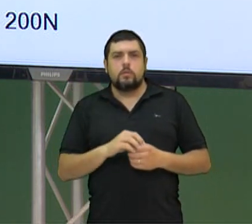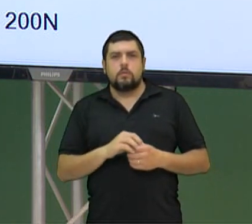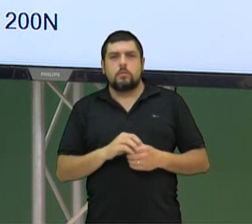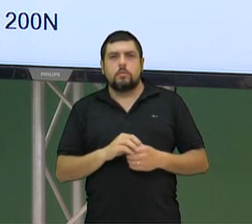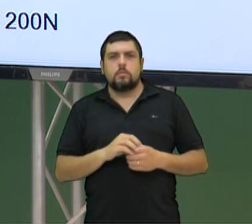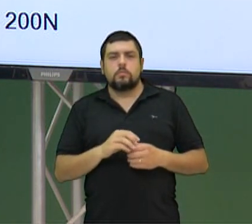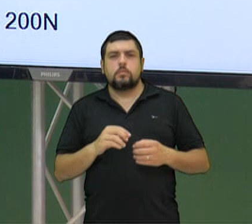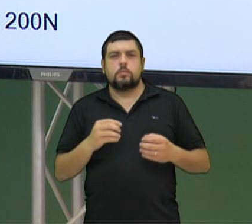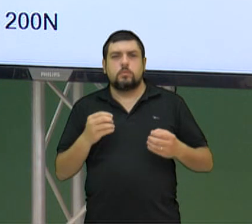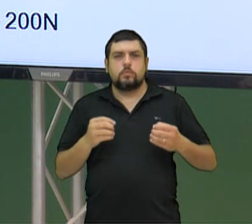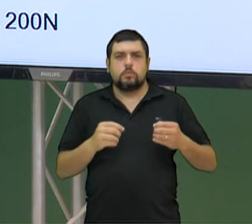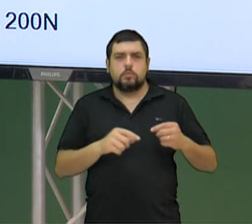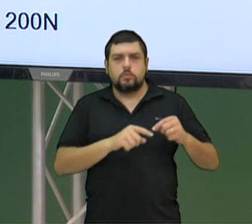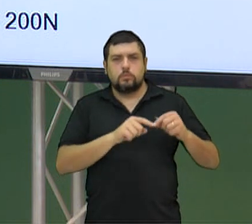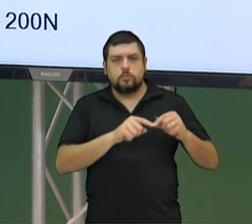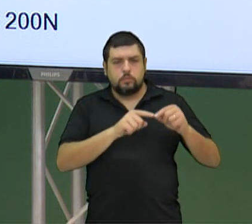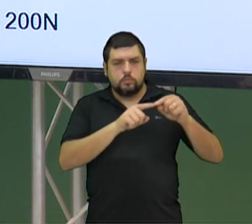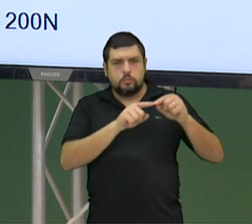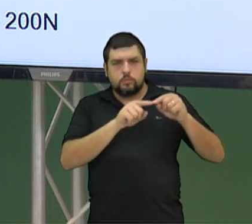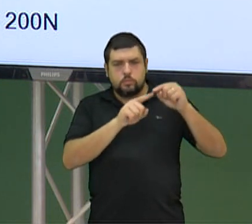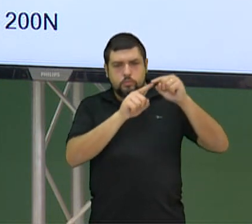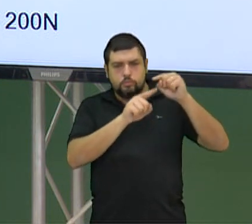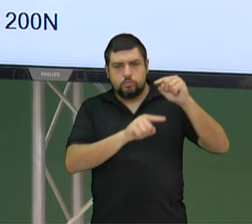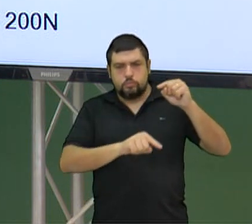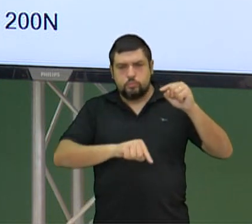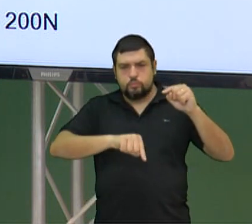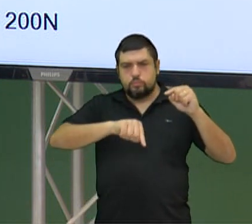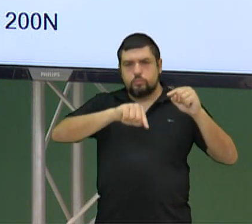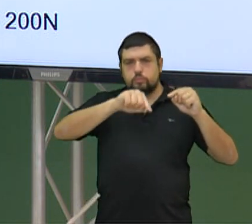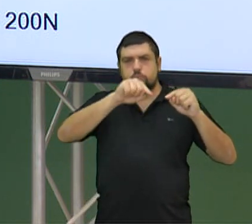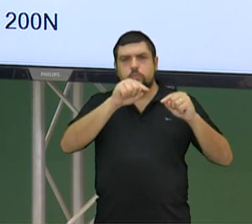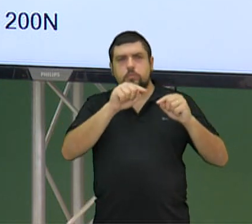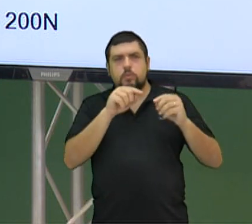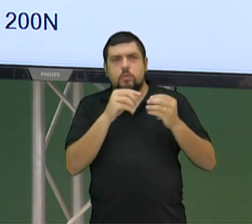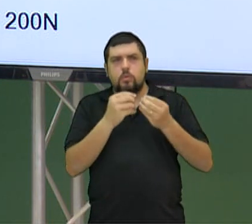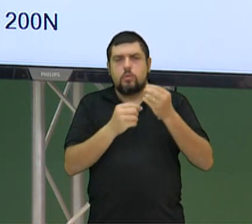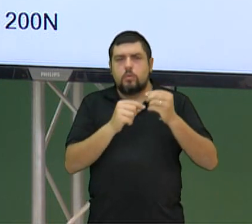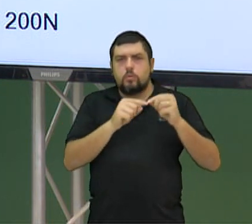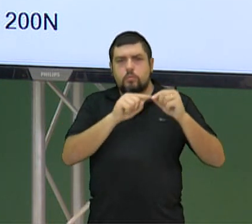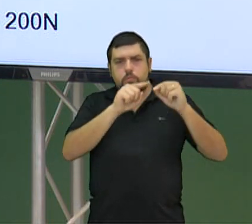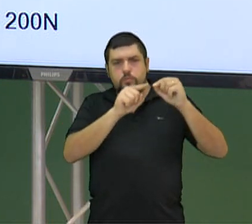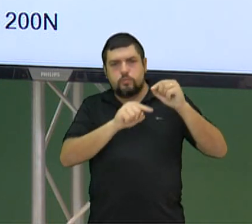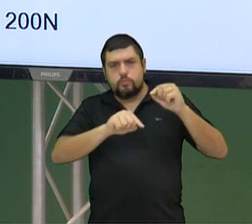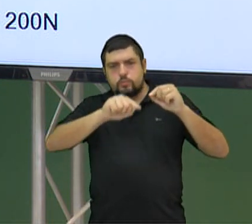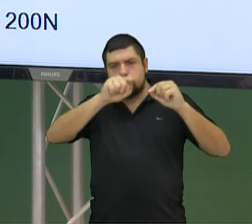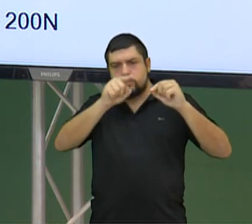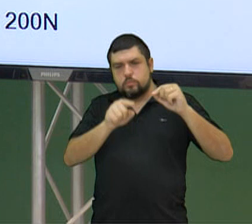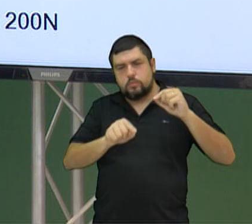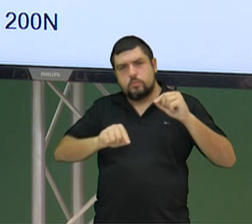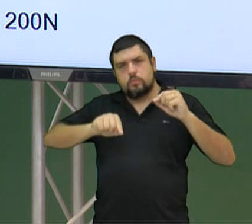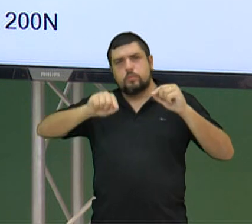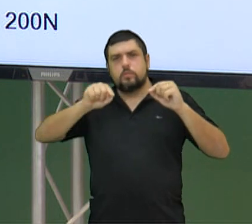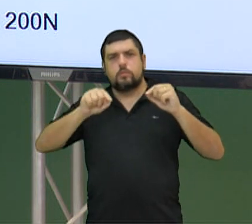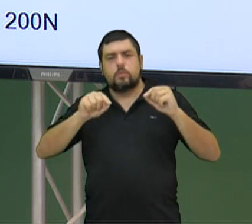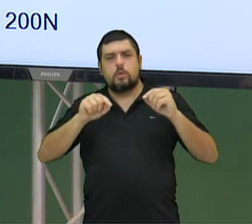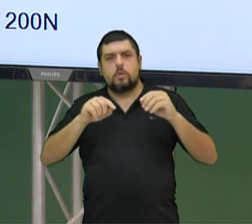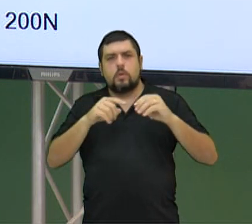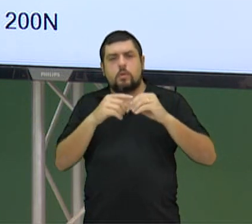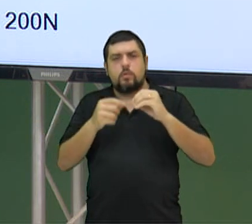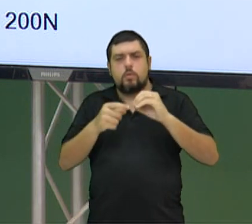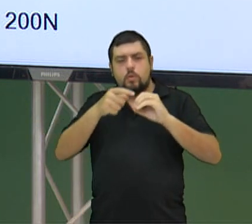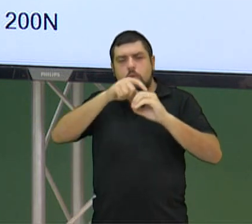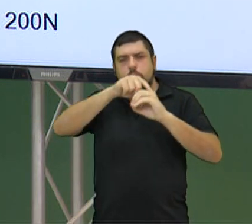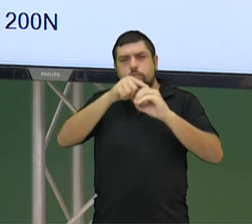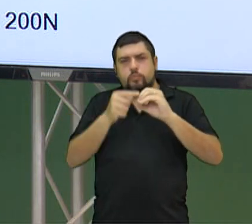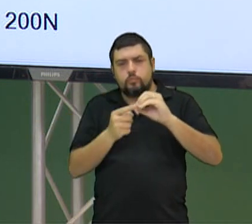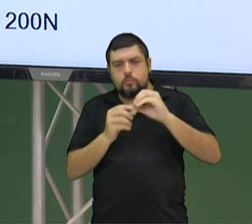gola, que está aqui, certo? E é como se ela passasse 2 vezes, certo? Pela gola aqui. Ou